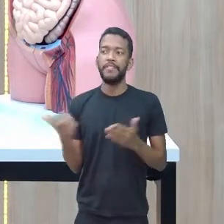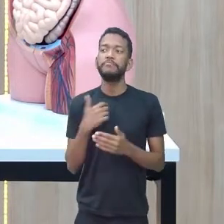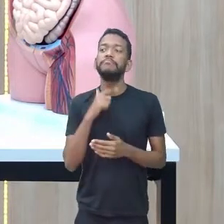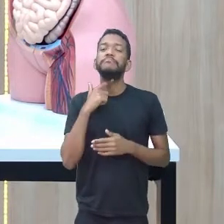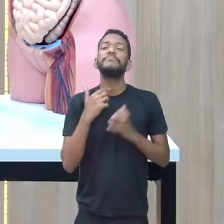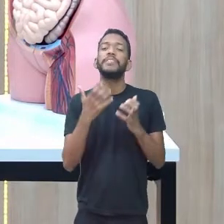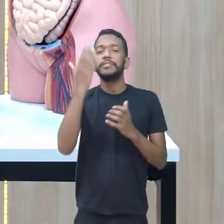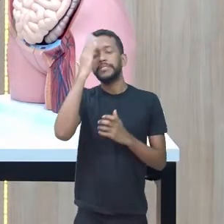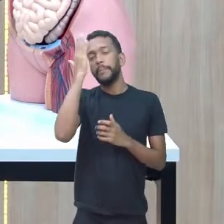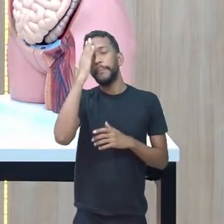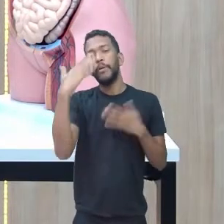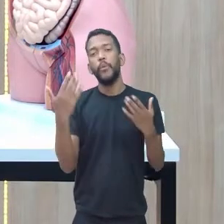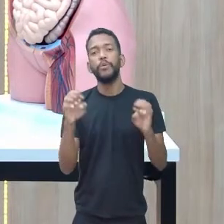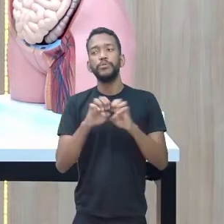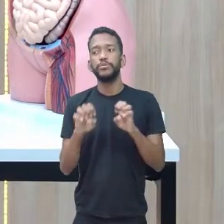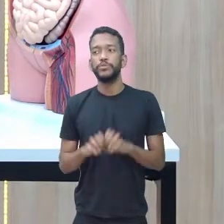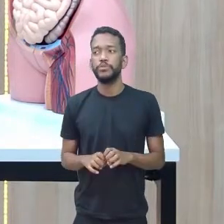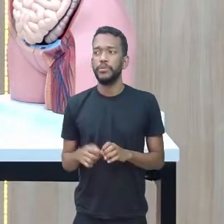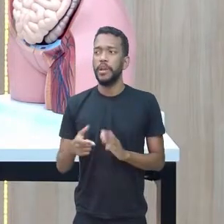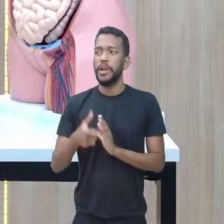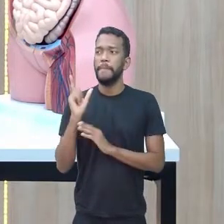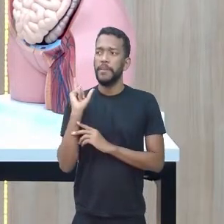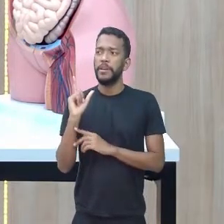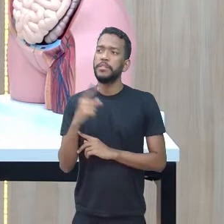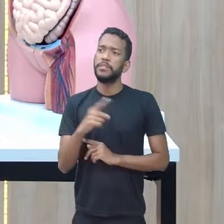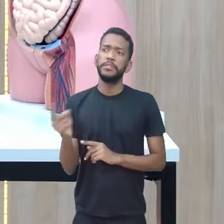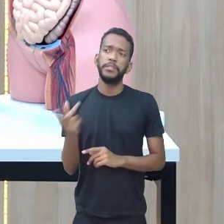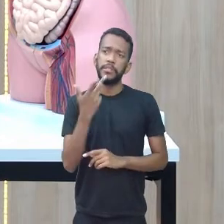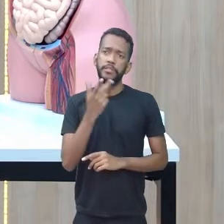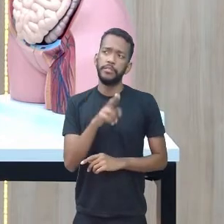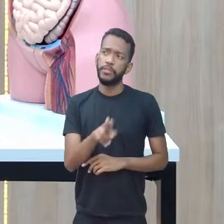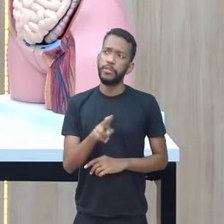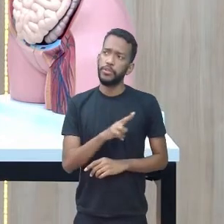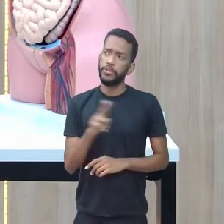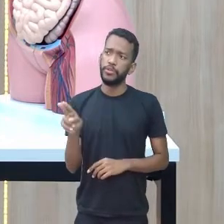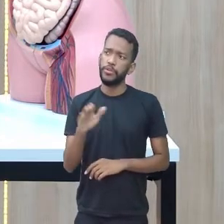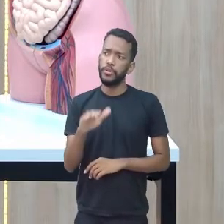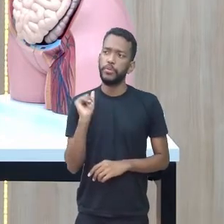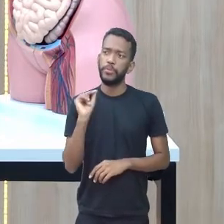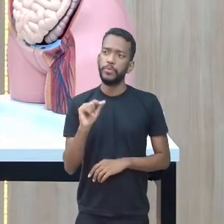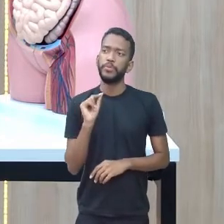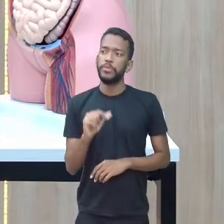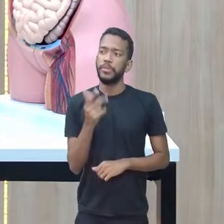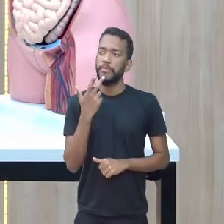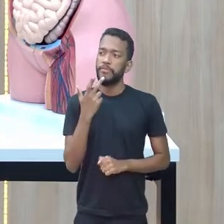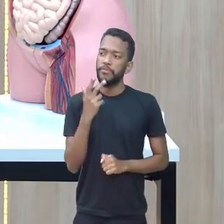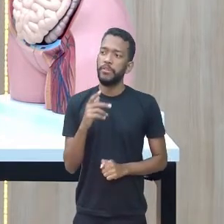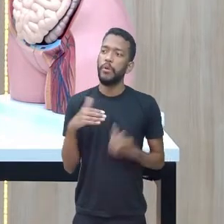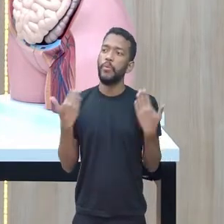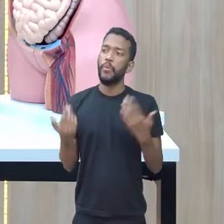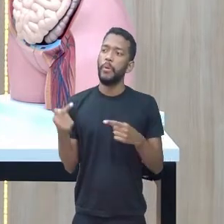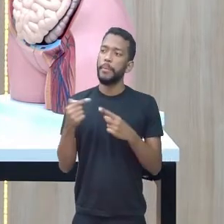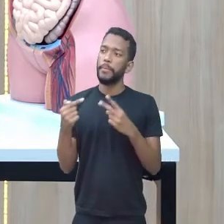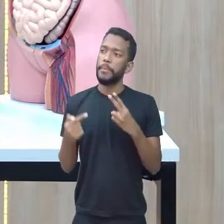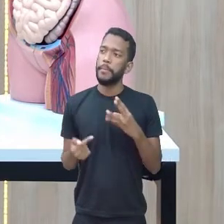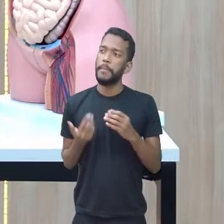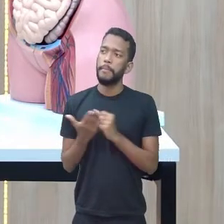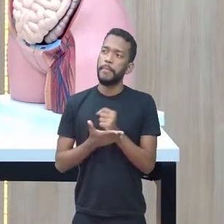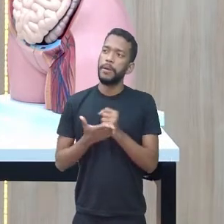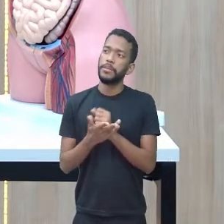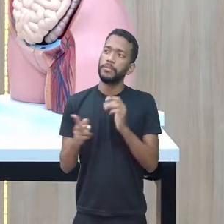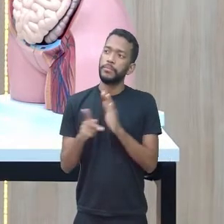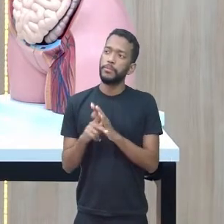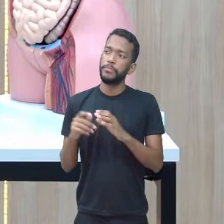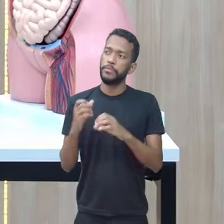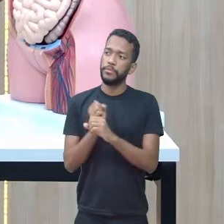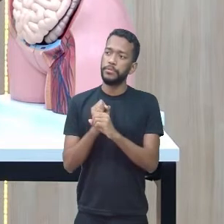são essas estruturas. Professora, antes a senhora chamou vamos dizer assim, quais são os componentes básicos da célula?